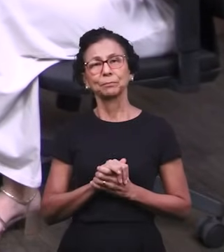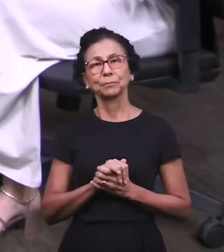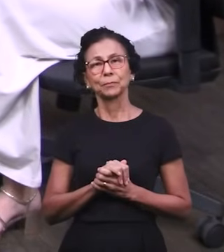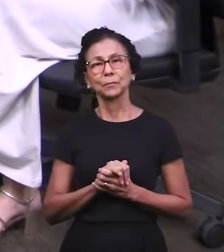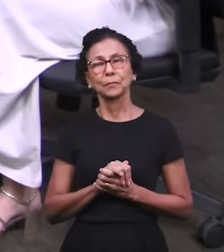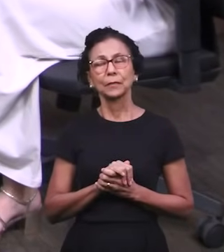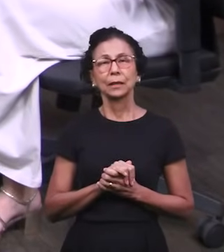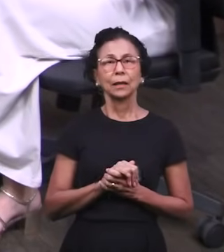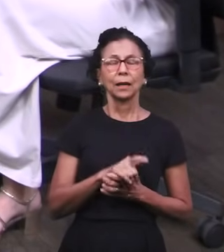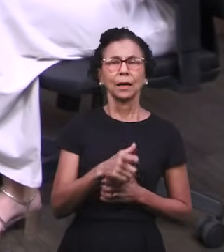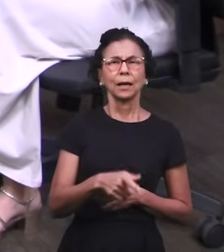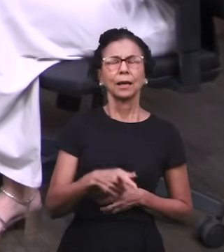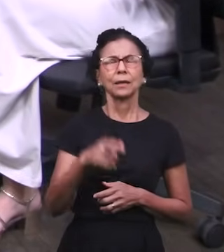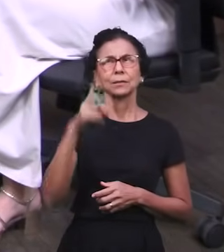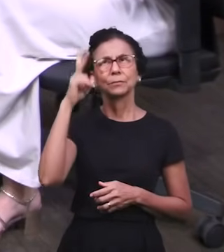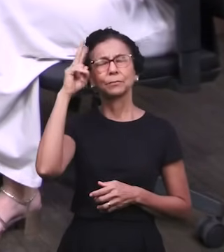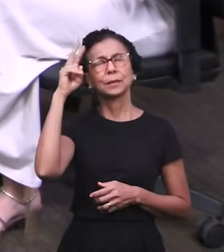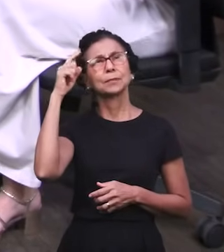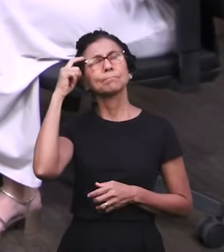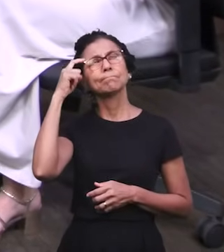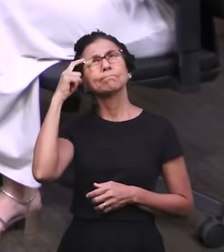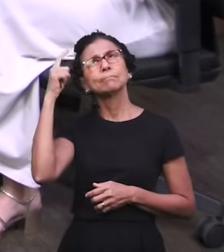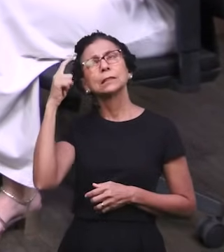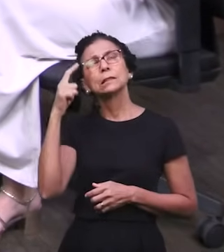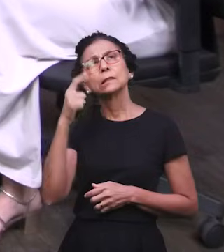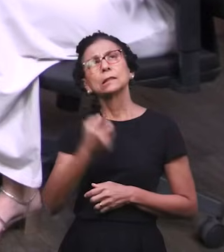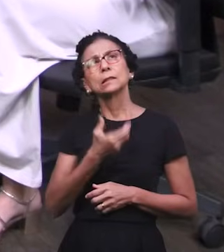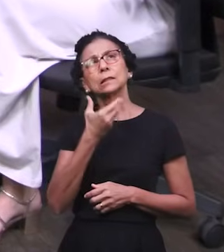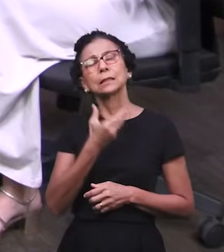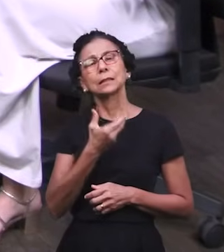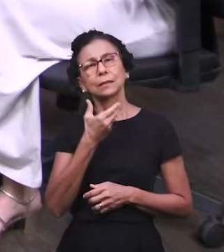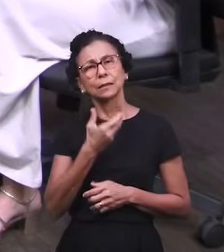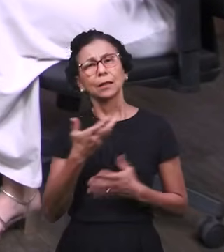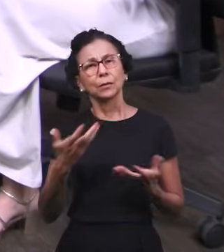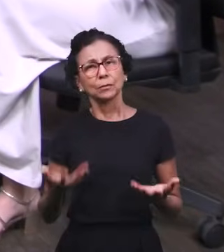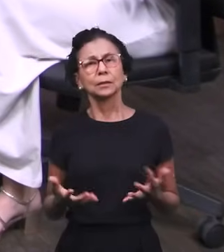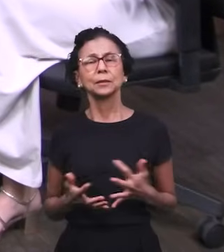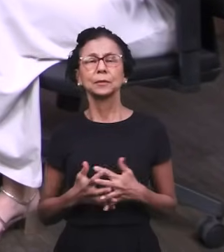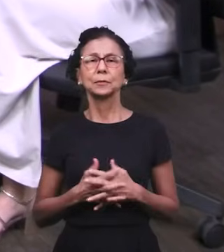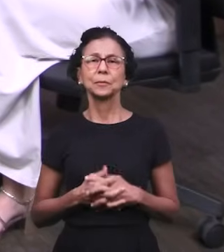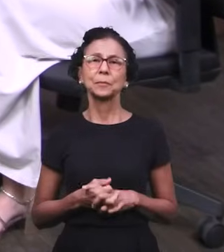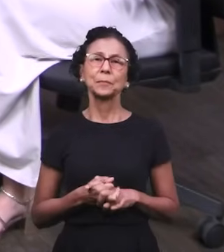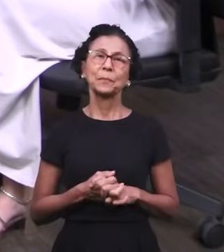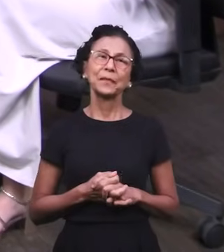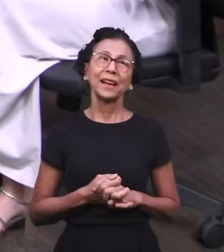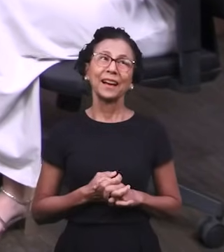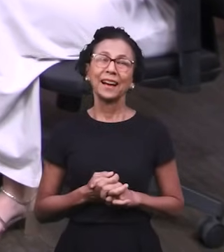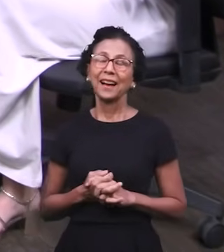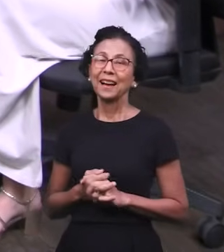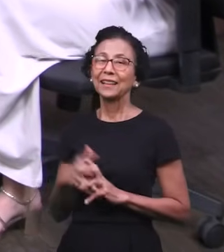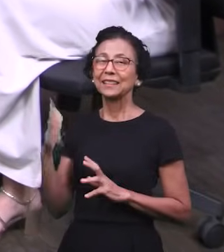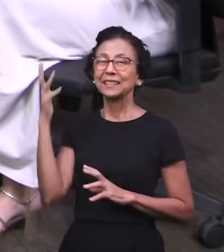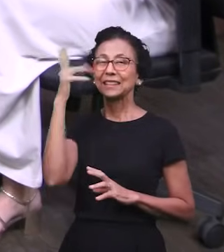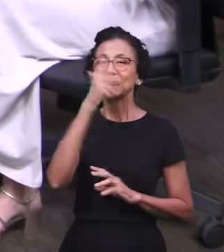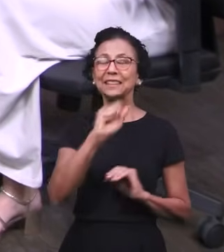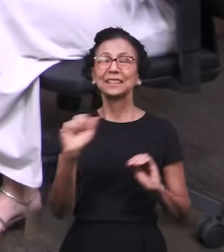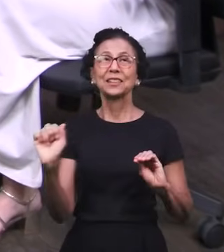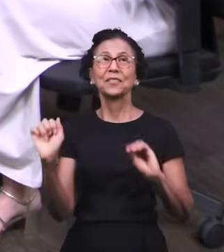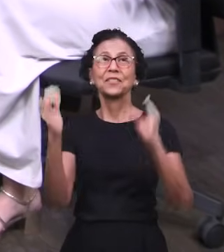da festa, das luzes. Quem não gosta de ver, né, aquela coisa iluminada, é um negócio bonito, tá tudo certo.